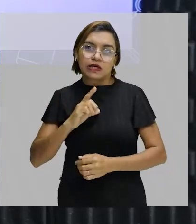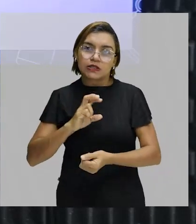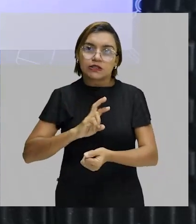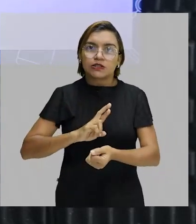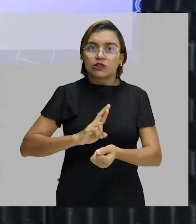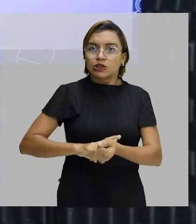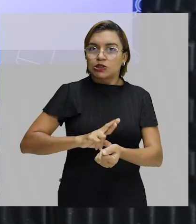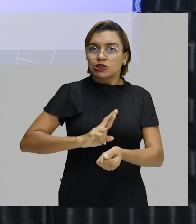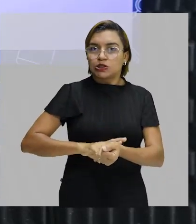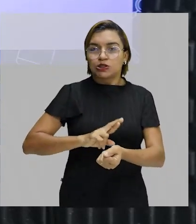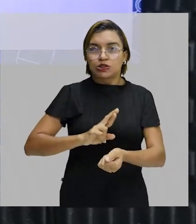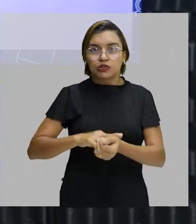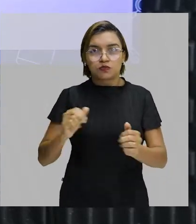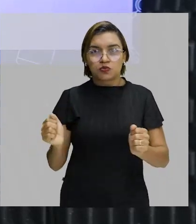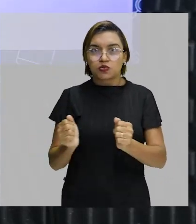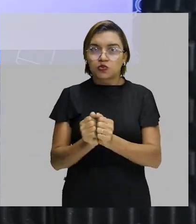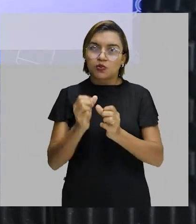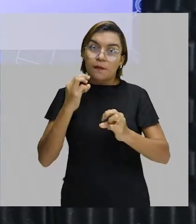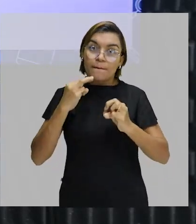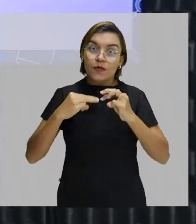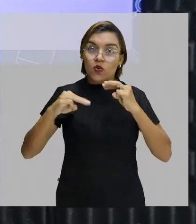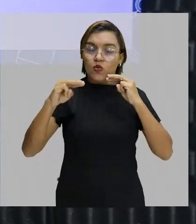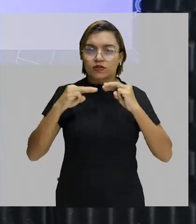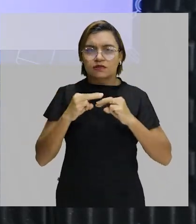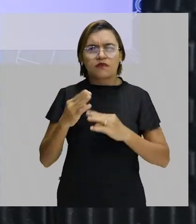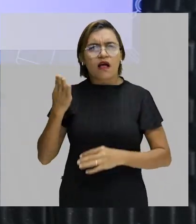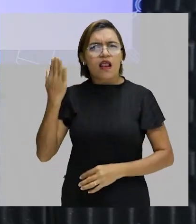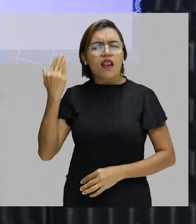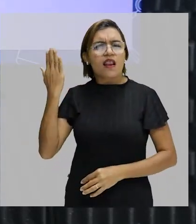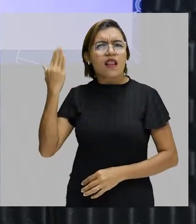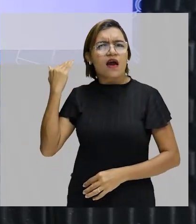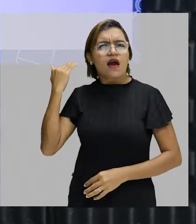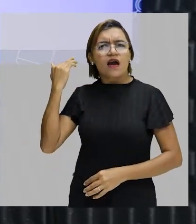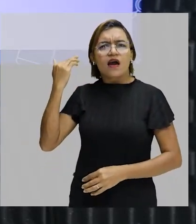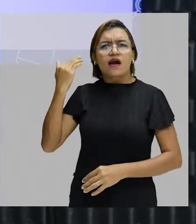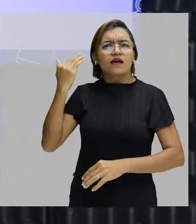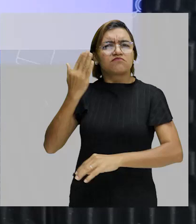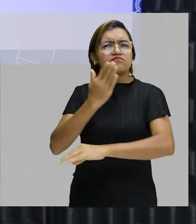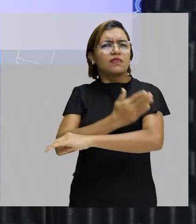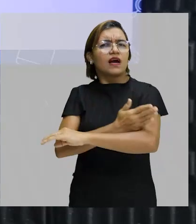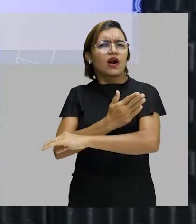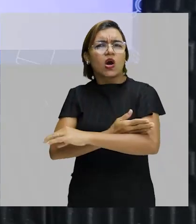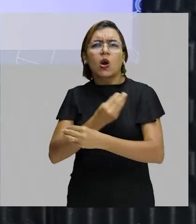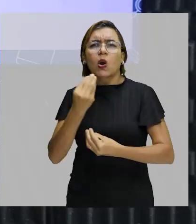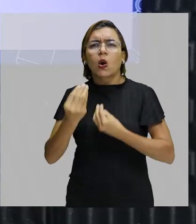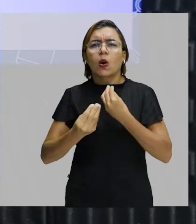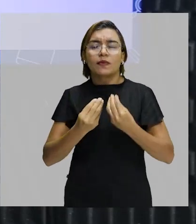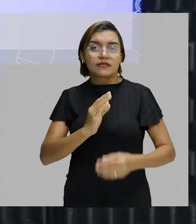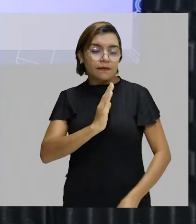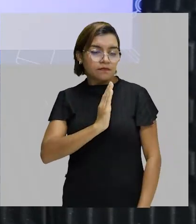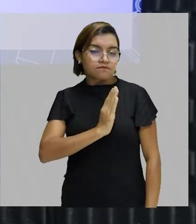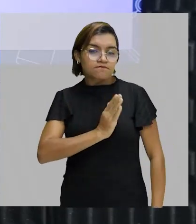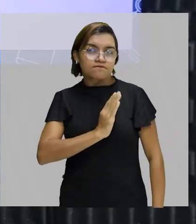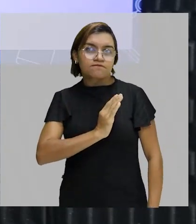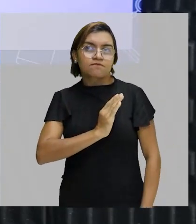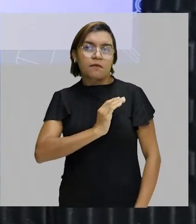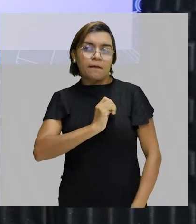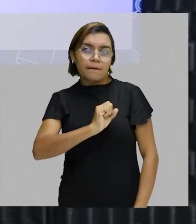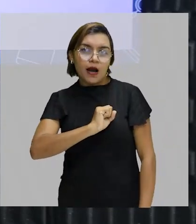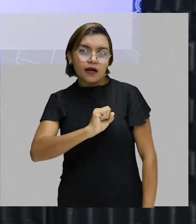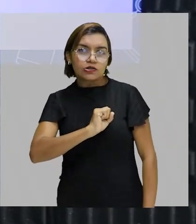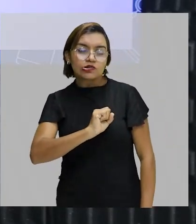ritmada por uma música. Professor, na pré-história, como é que acontecia? Batida do coração, os sons